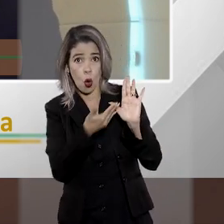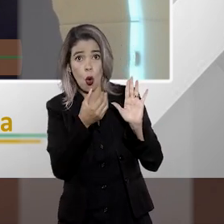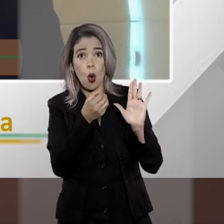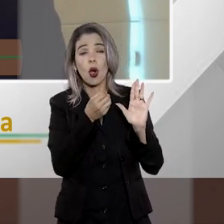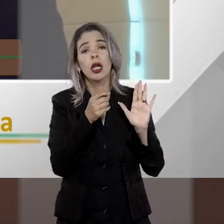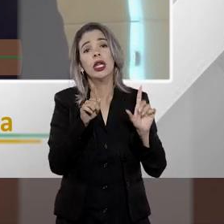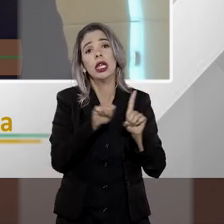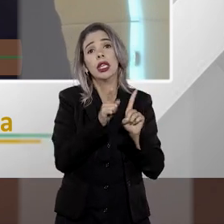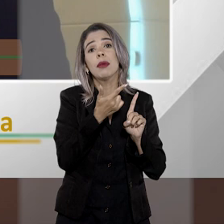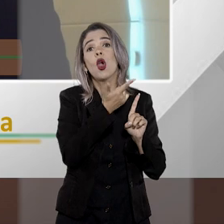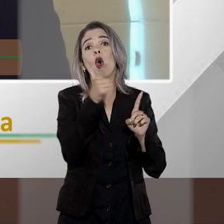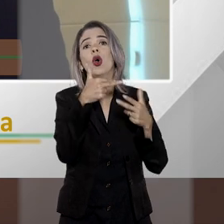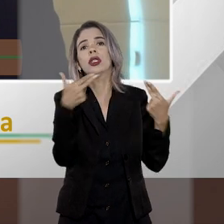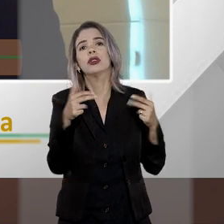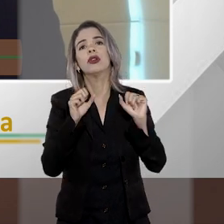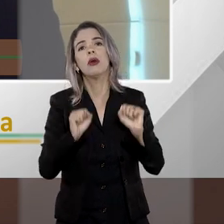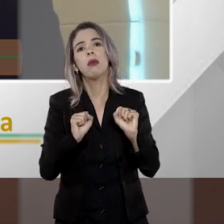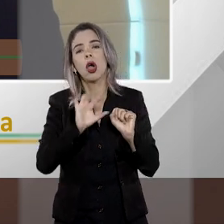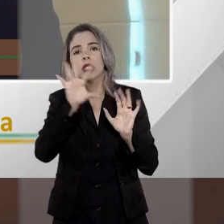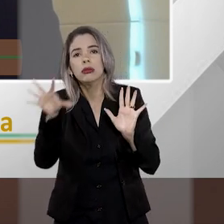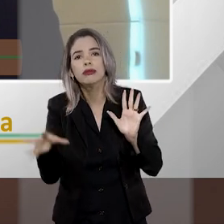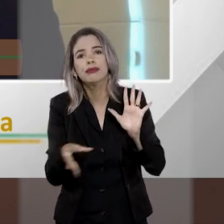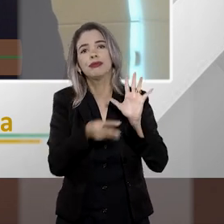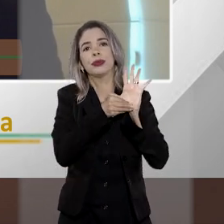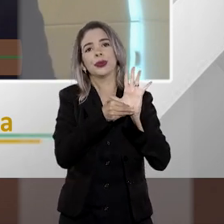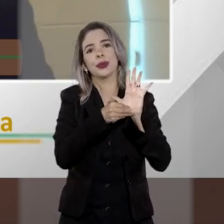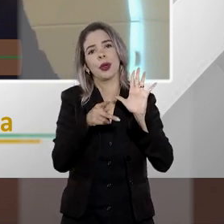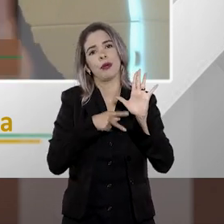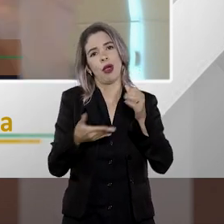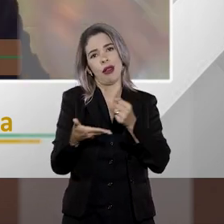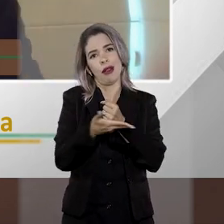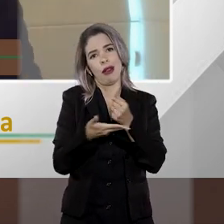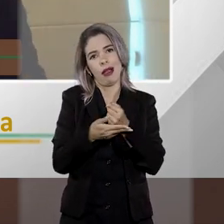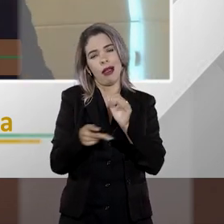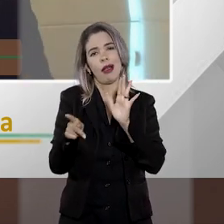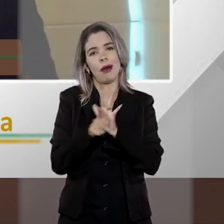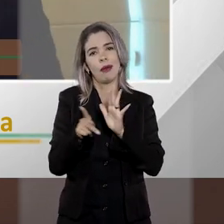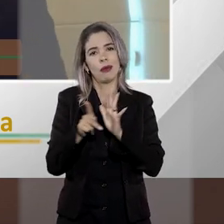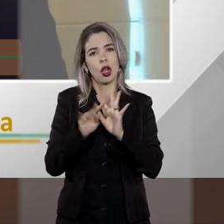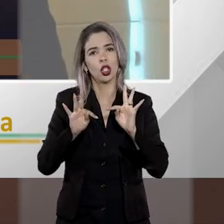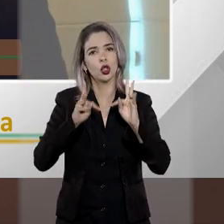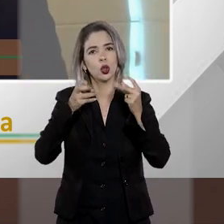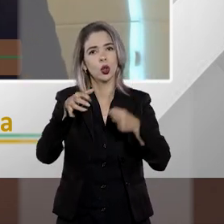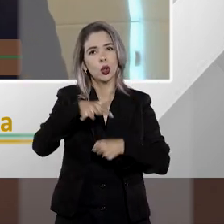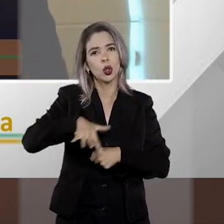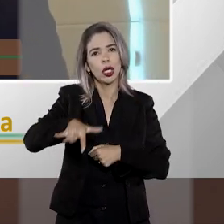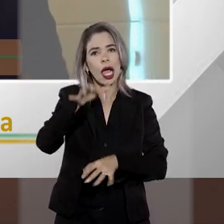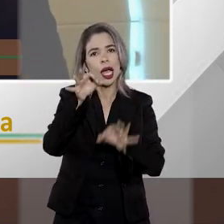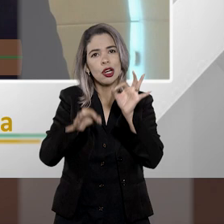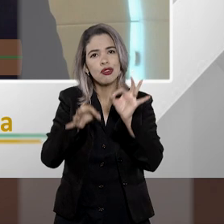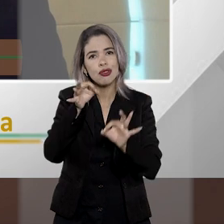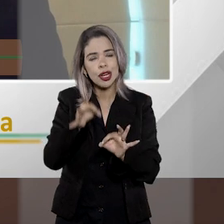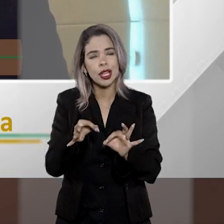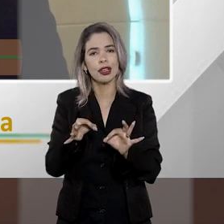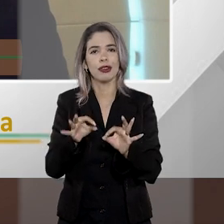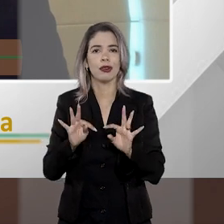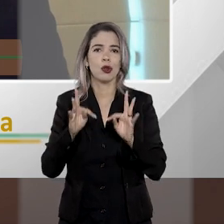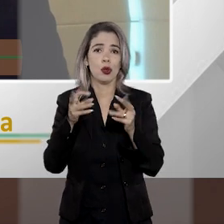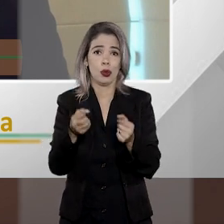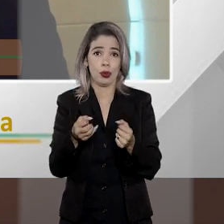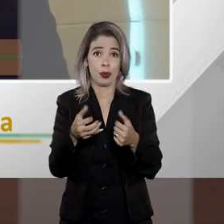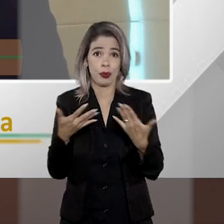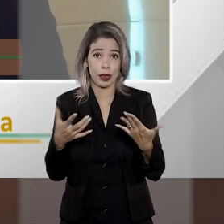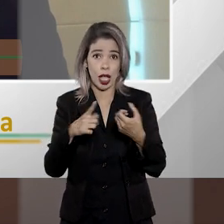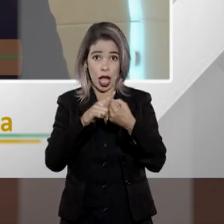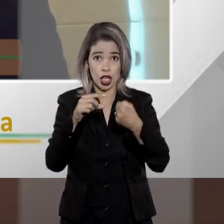mas outras faltas graves podem ser consideradas com base no apanhado jurídico, com base no nosso sistema jurídico. Então, o